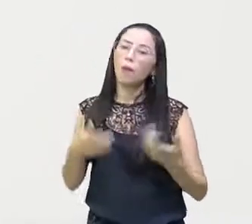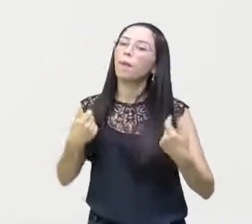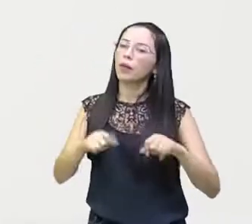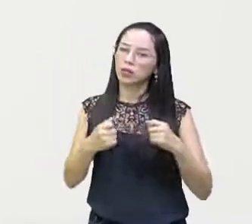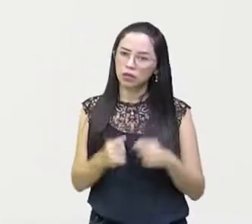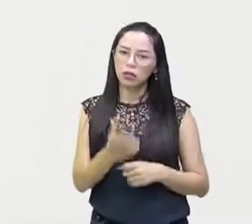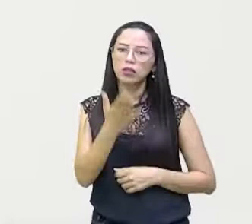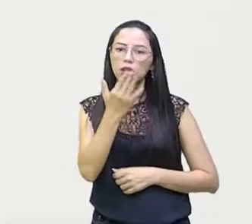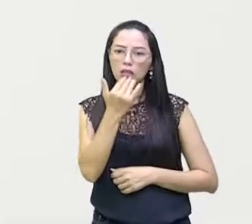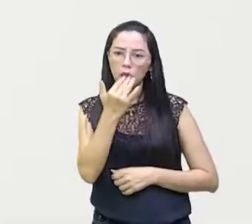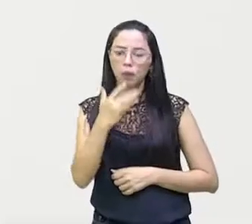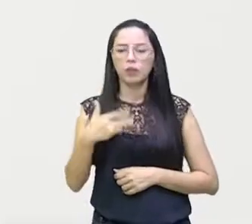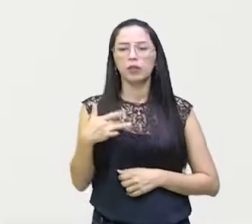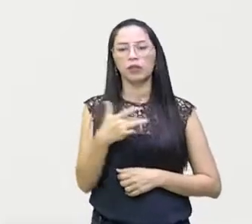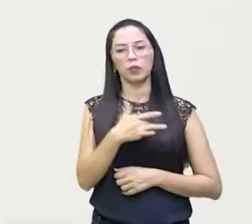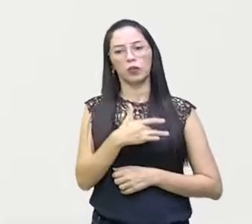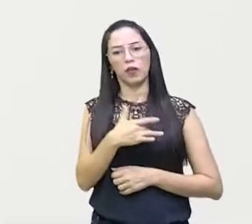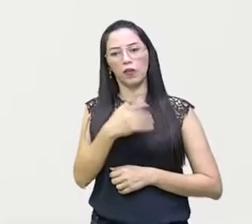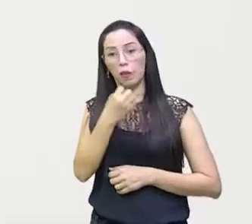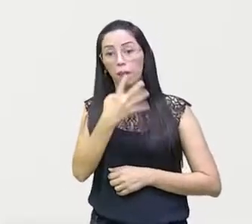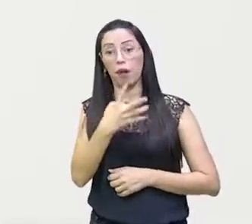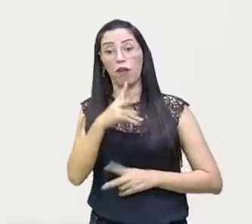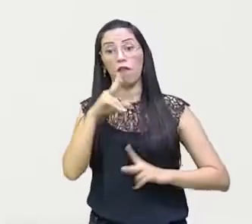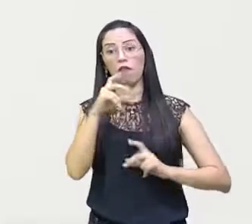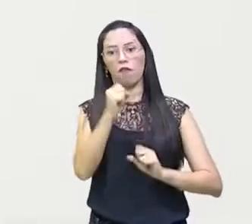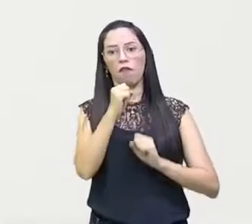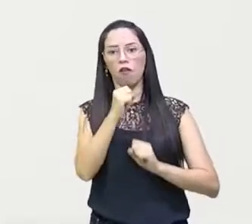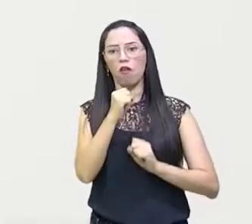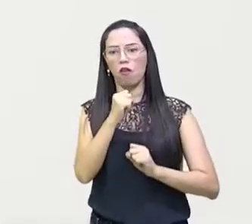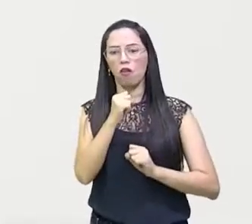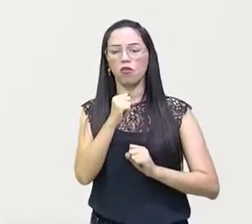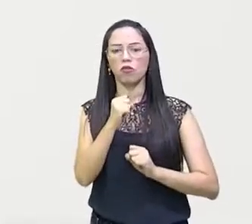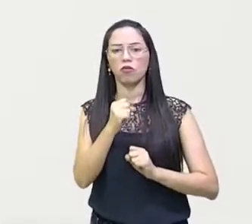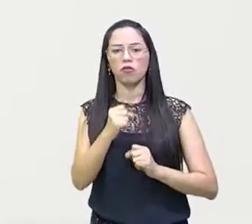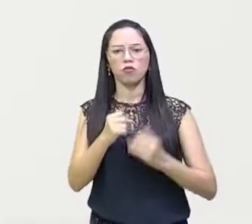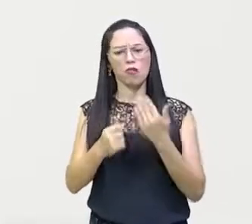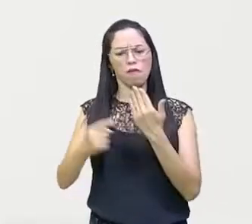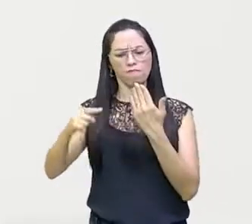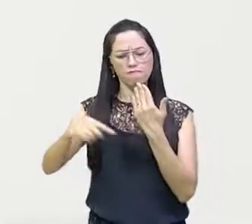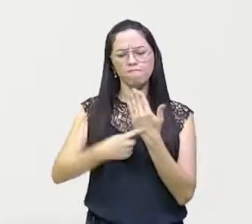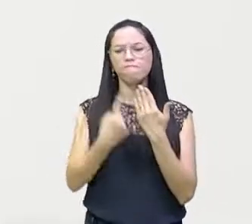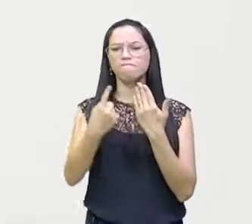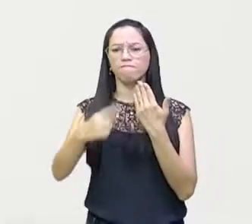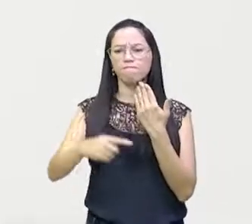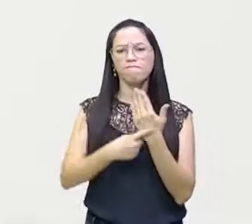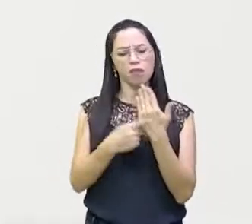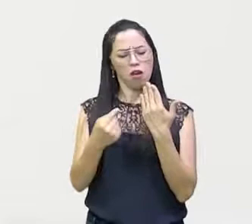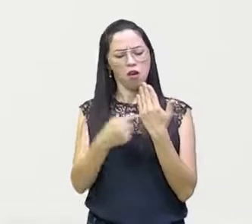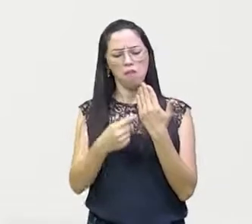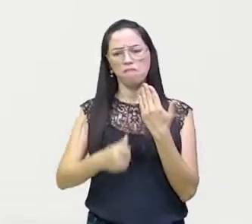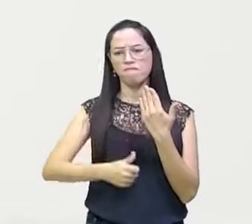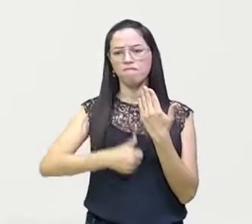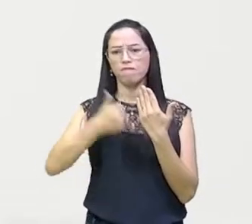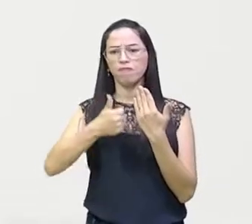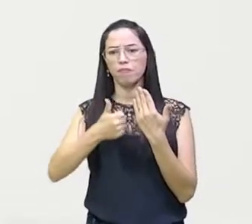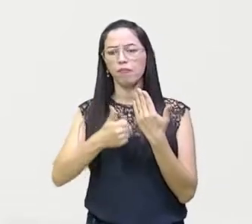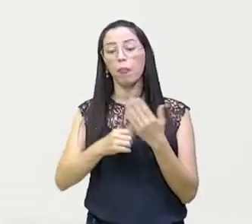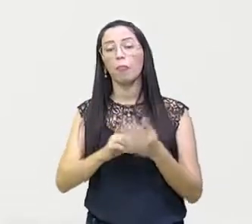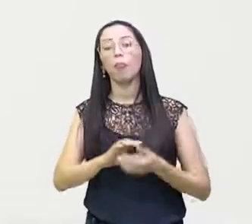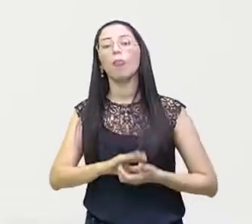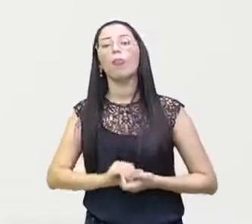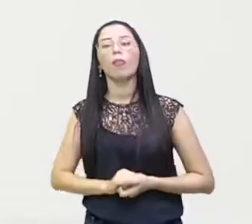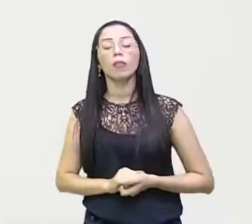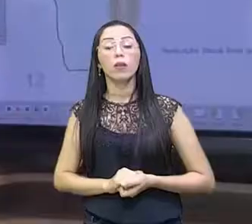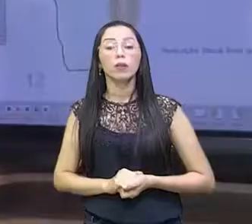muito forte, né? Para que nós não possamos adoecer. Ele é importantíssimo para a nossa saúde. E agora,